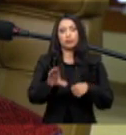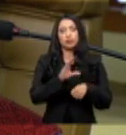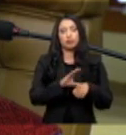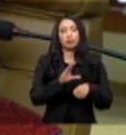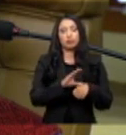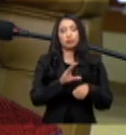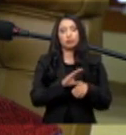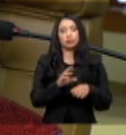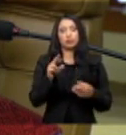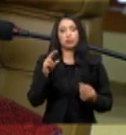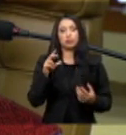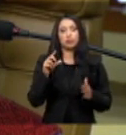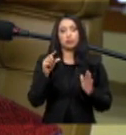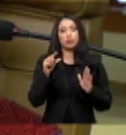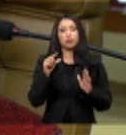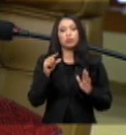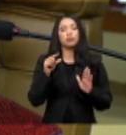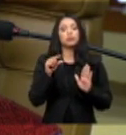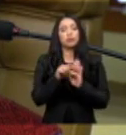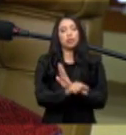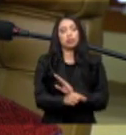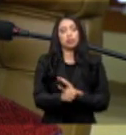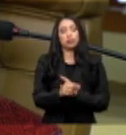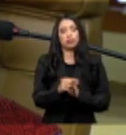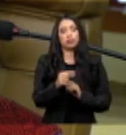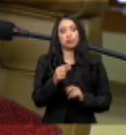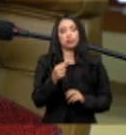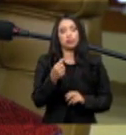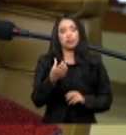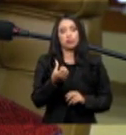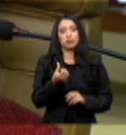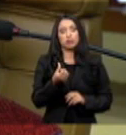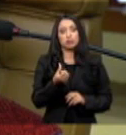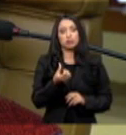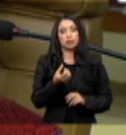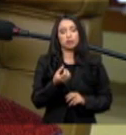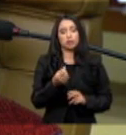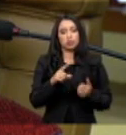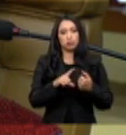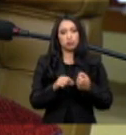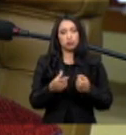material do inciso 2 do parágrafo 2º do artigo 60 da Lei